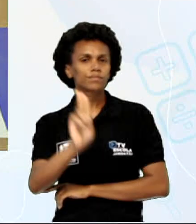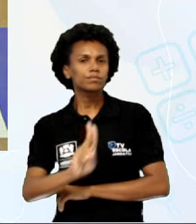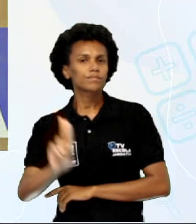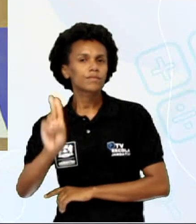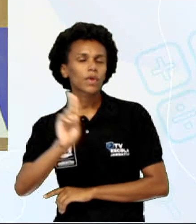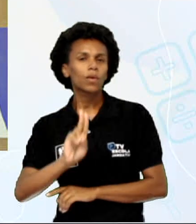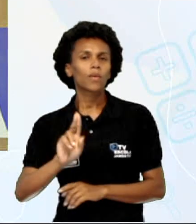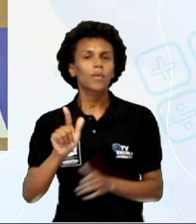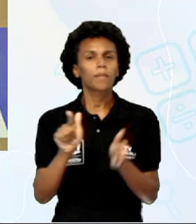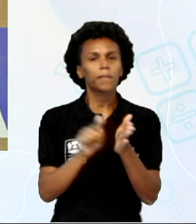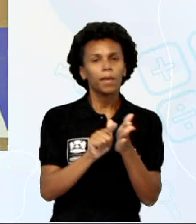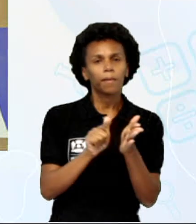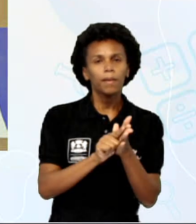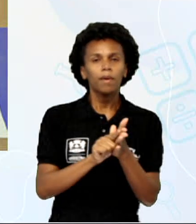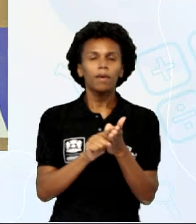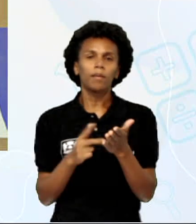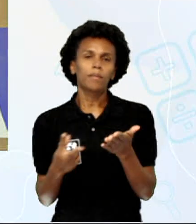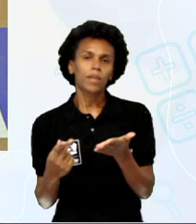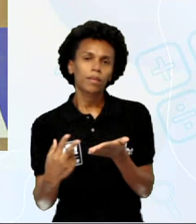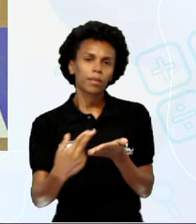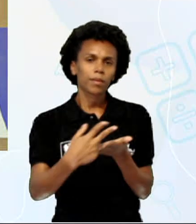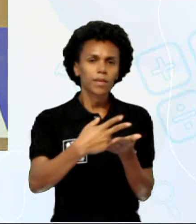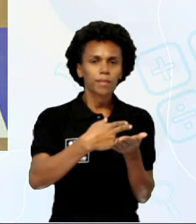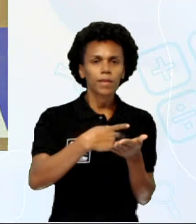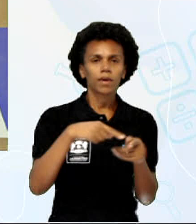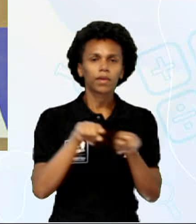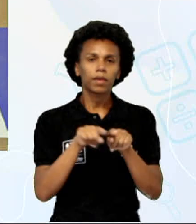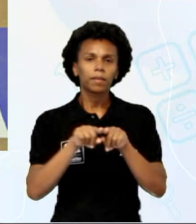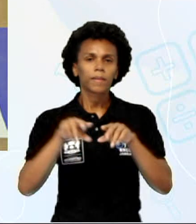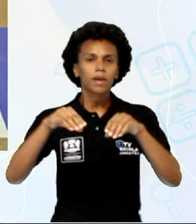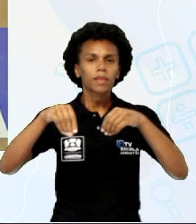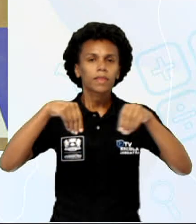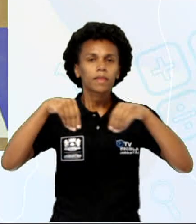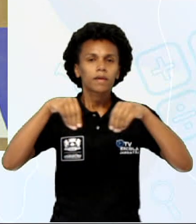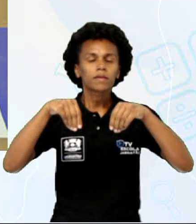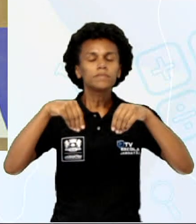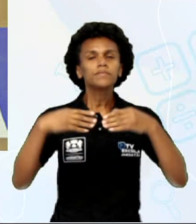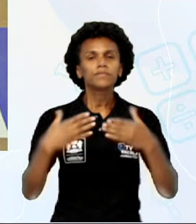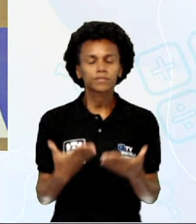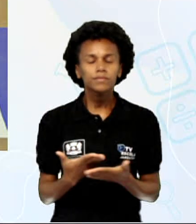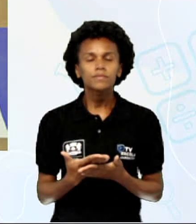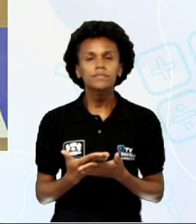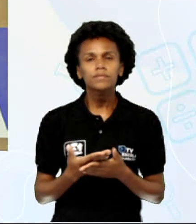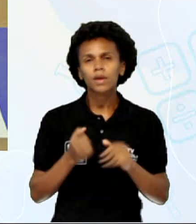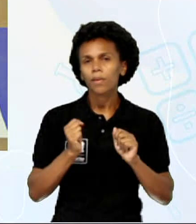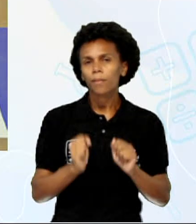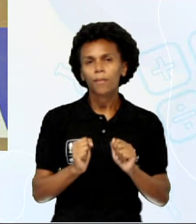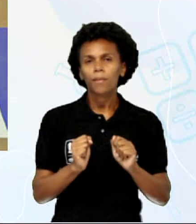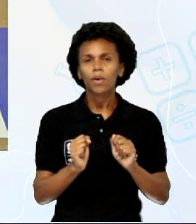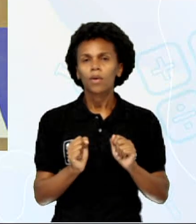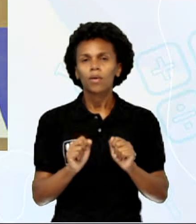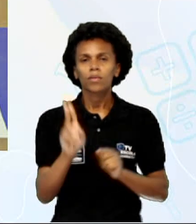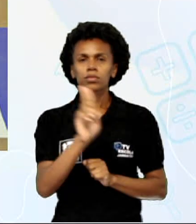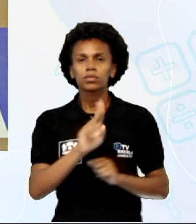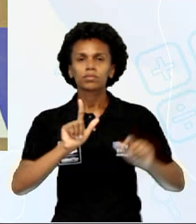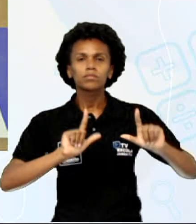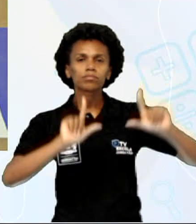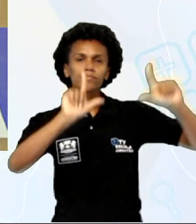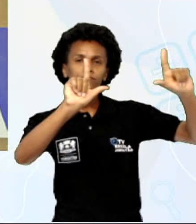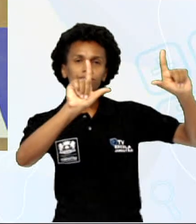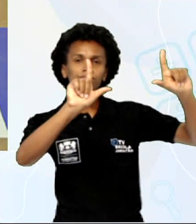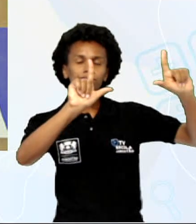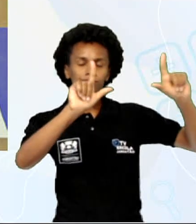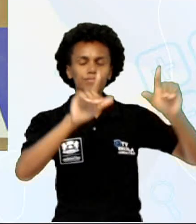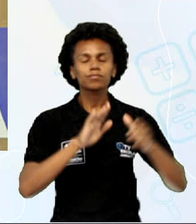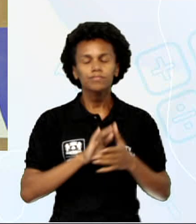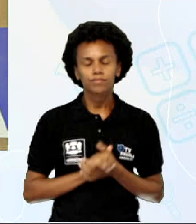ou tecido, colado sobre um suporte, que pode ser ou não uma tela. Para Henri Matisse, um artista